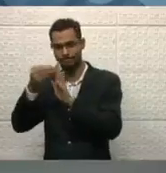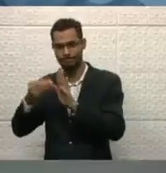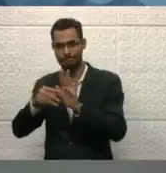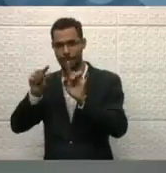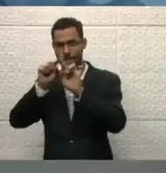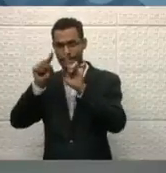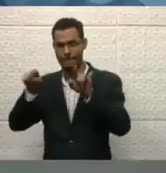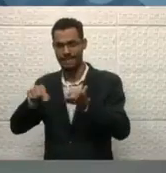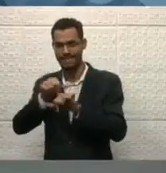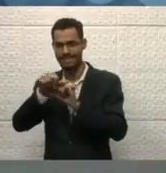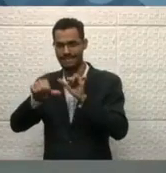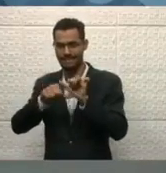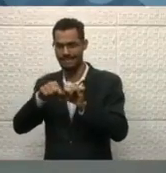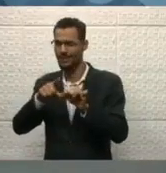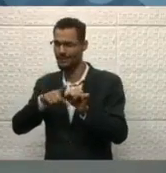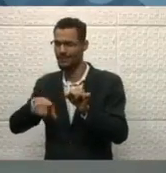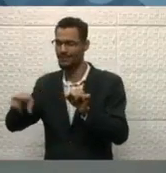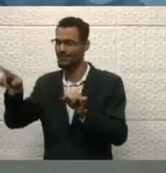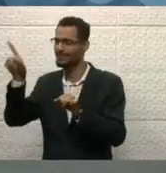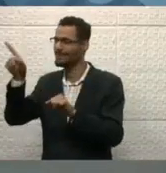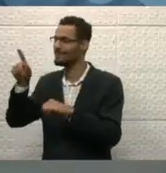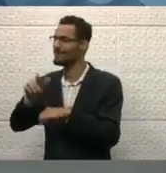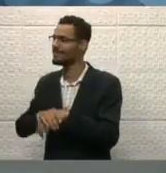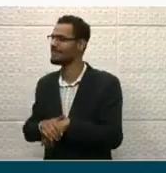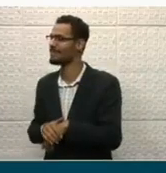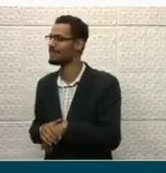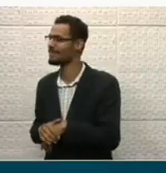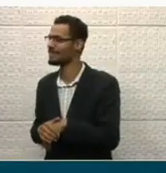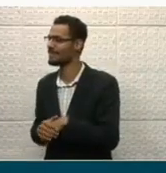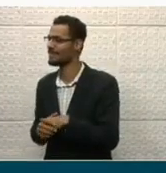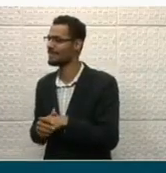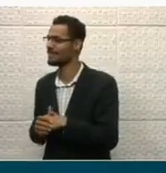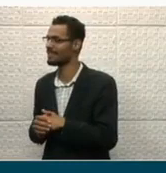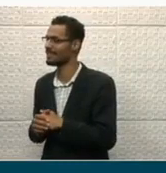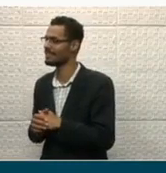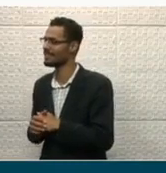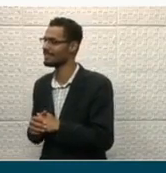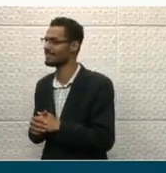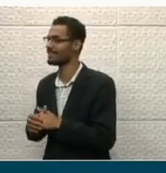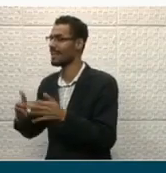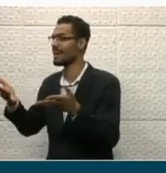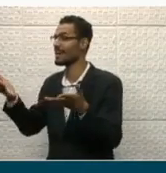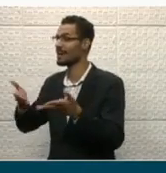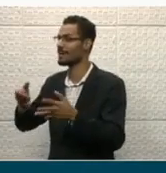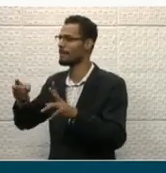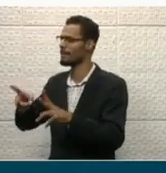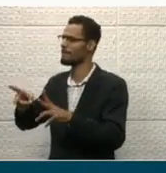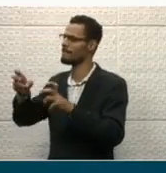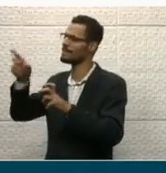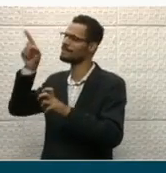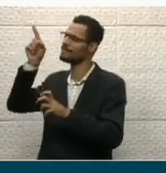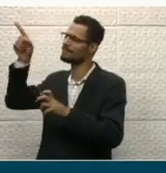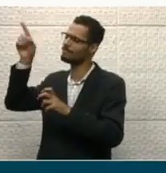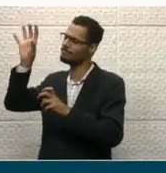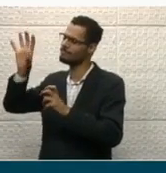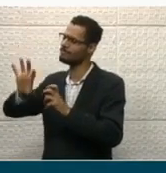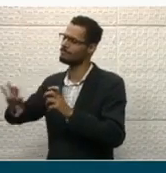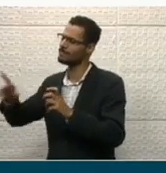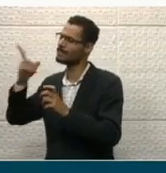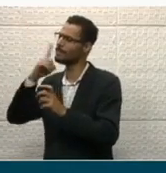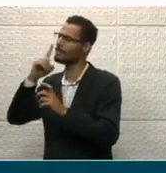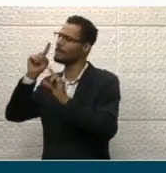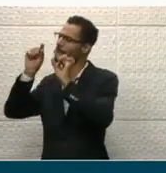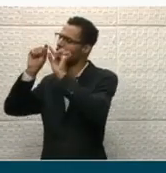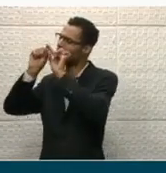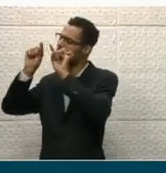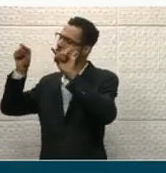da transformação. Então, vamos ao quadro acompanhar esse processo. Nós vamos avaliar como identificar essa matriz